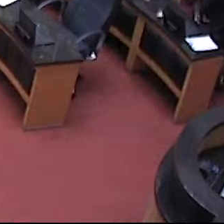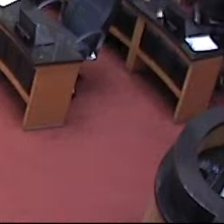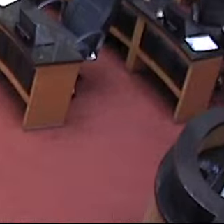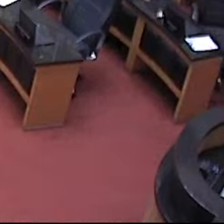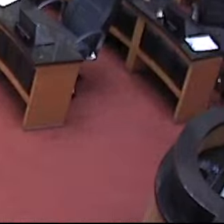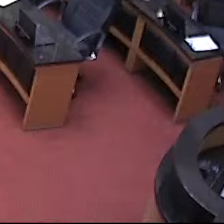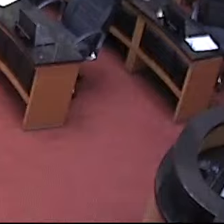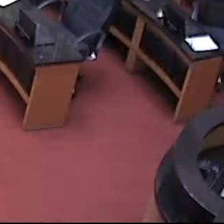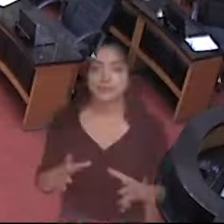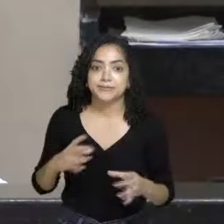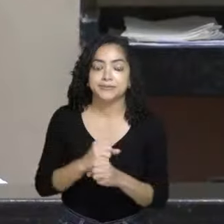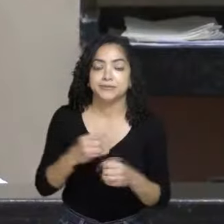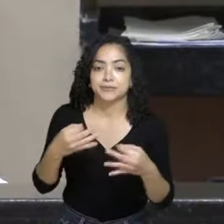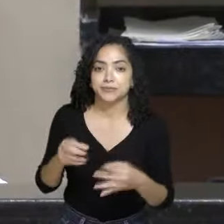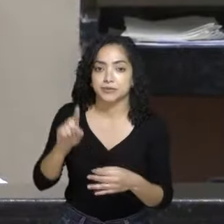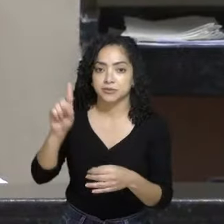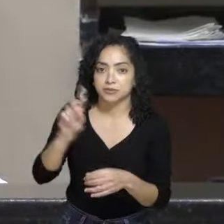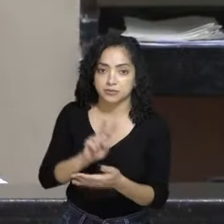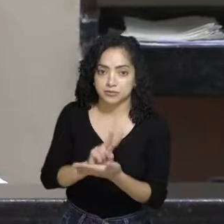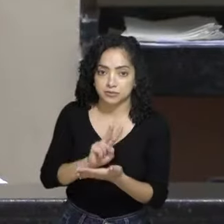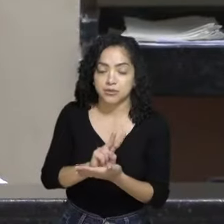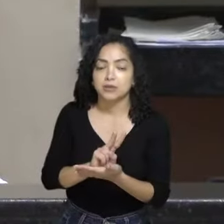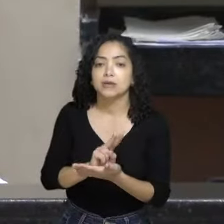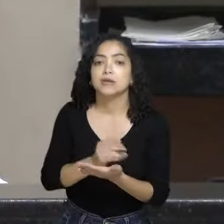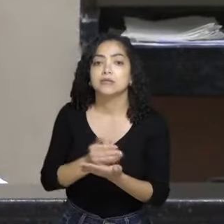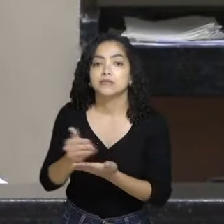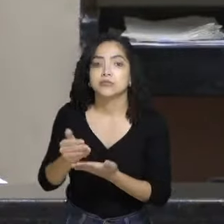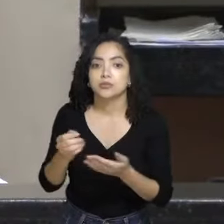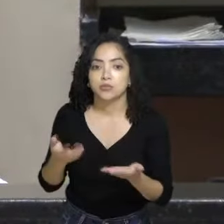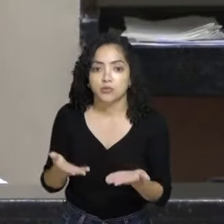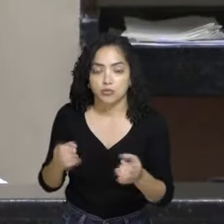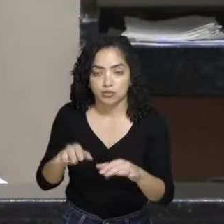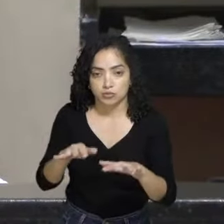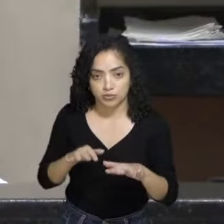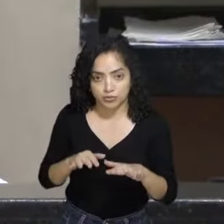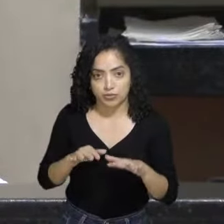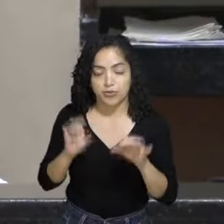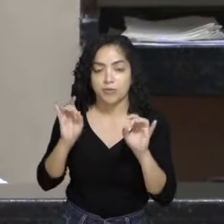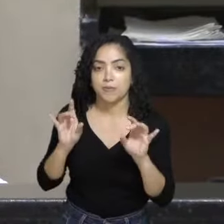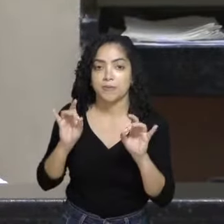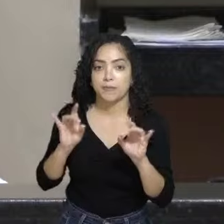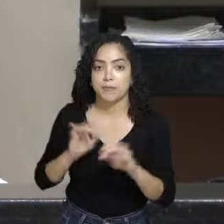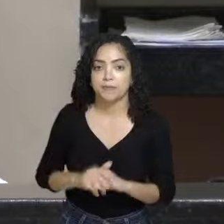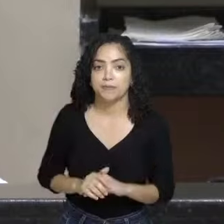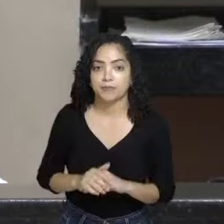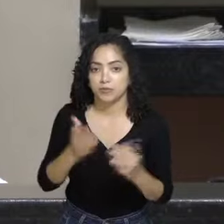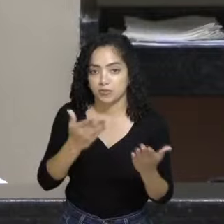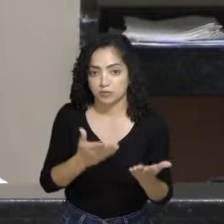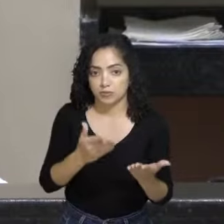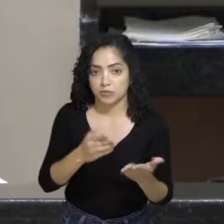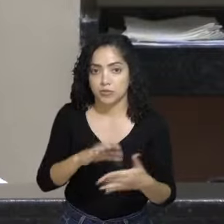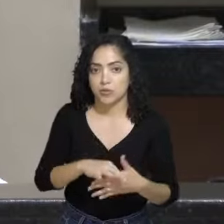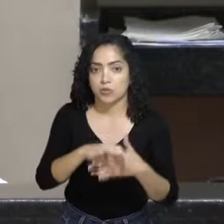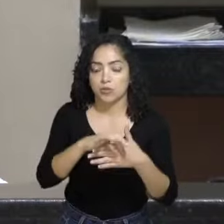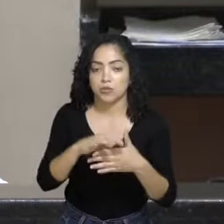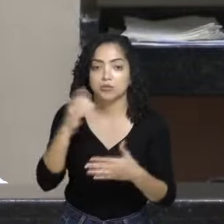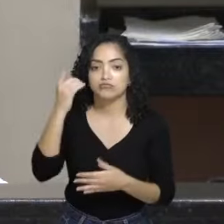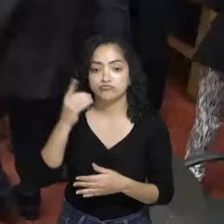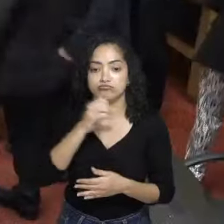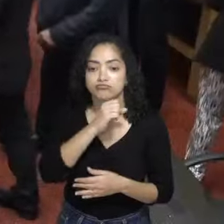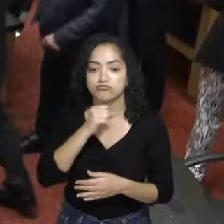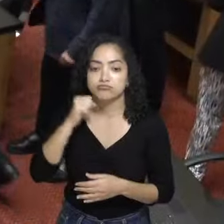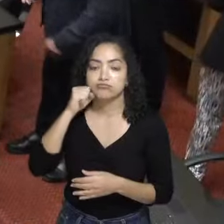Havendo quórum regimental e sob a proteção de Deus, declaro aberta a presente sessão extraordinária. Com a palavra o líder de governo, deputado Massocco.